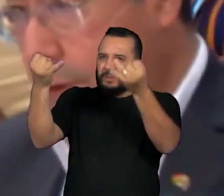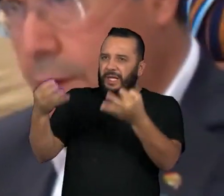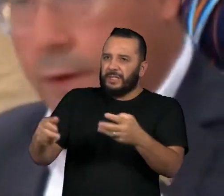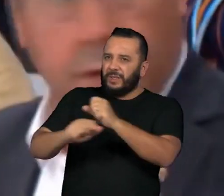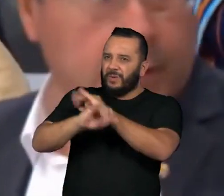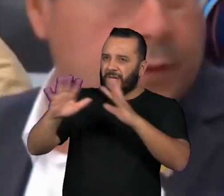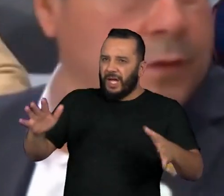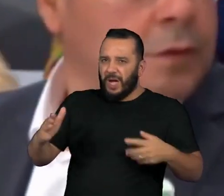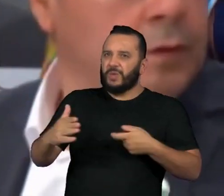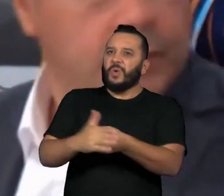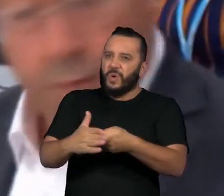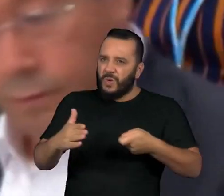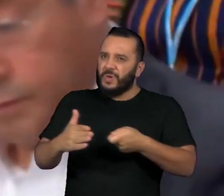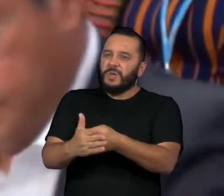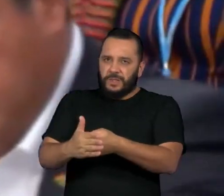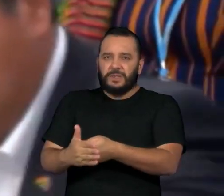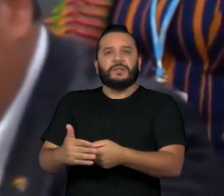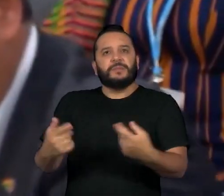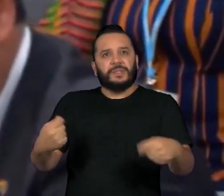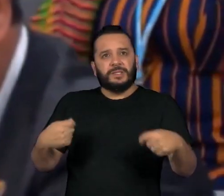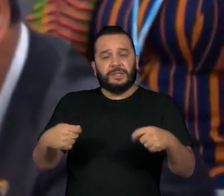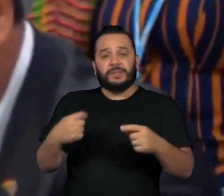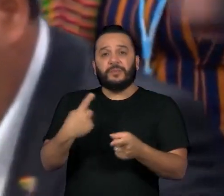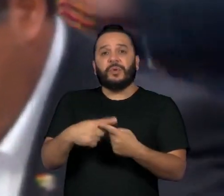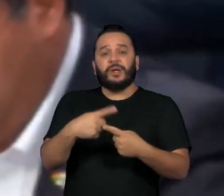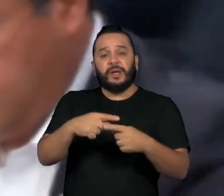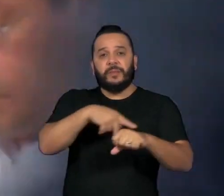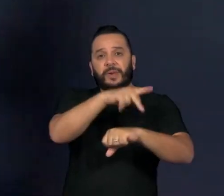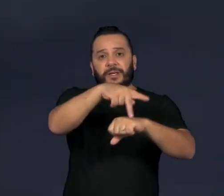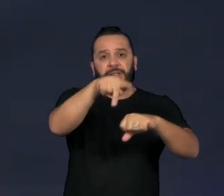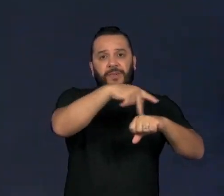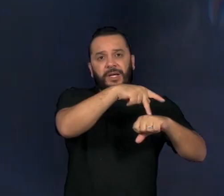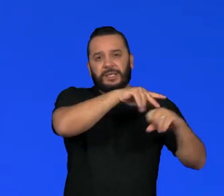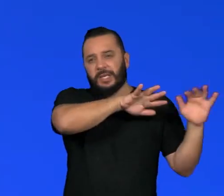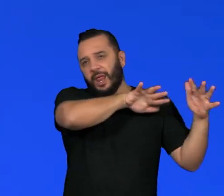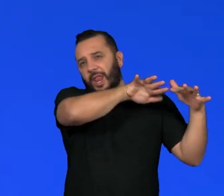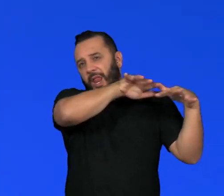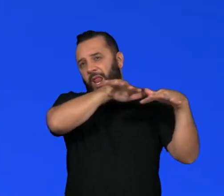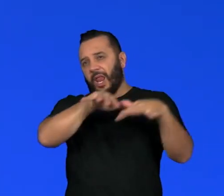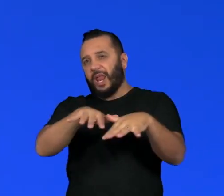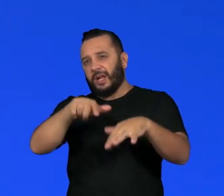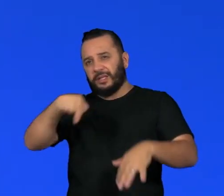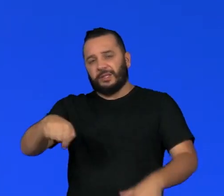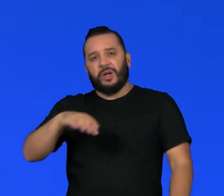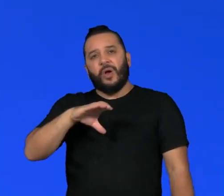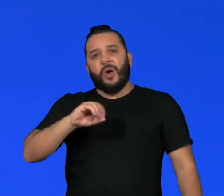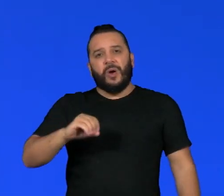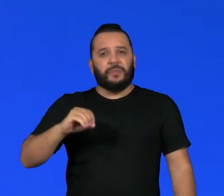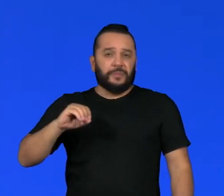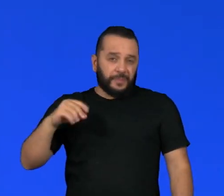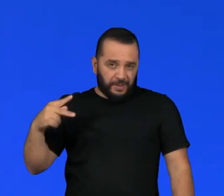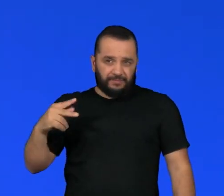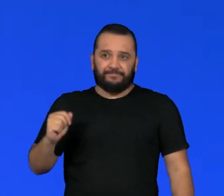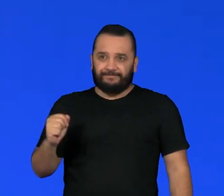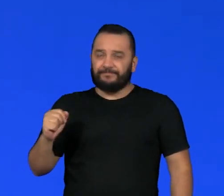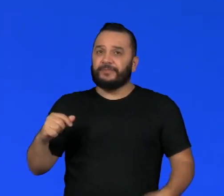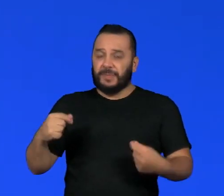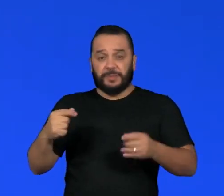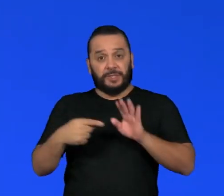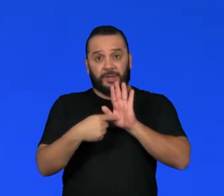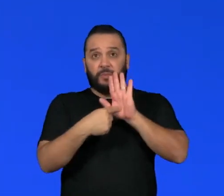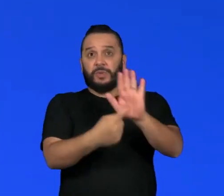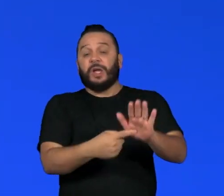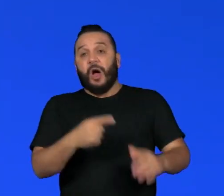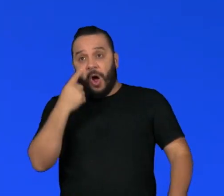cobrar ambição, e é um momento que os olhos do mundo estão voltados para essa agenda. Então é o momento da gente mostrar lá, olha, está